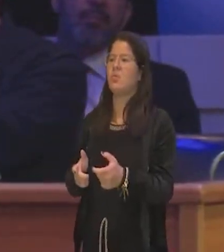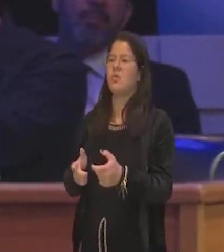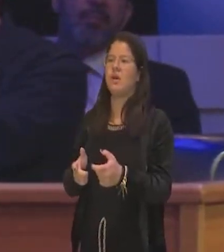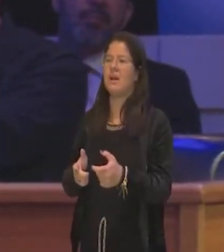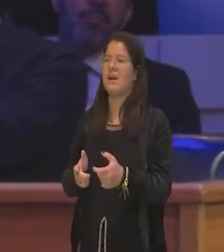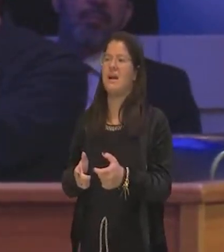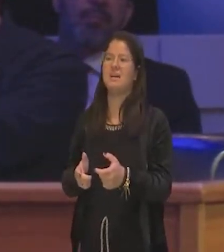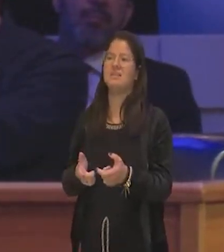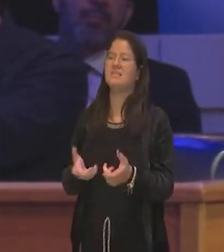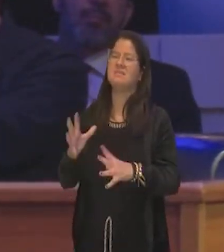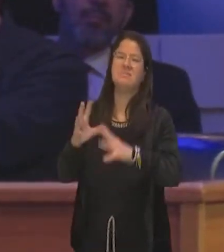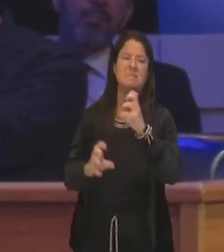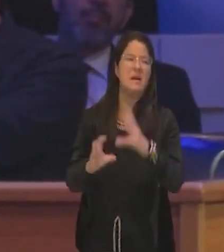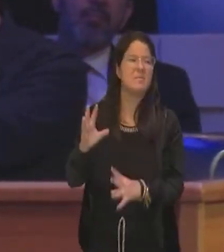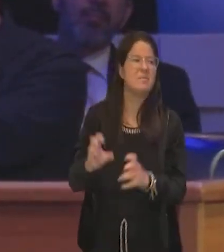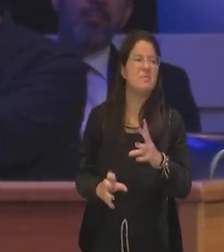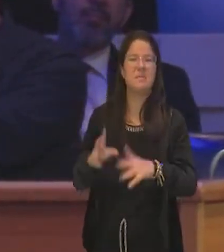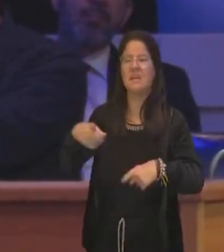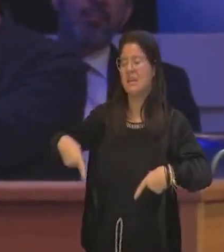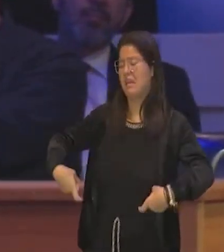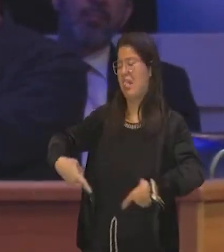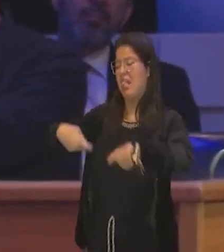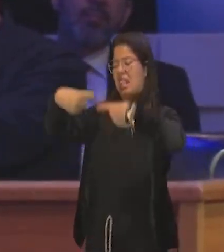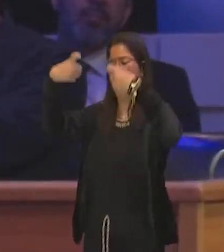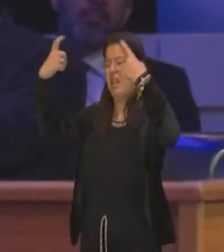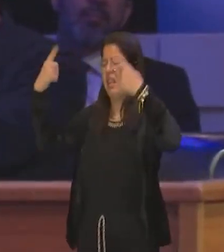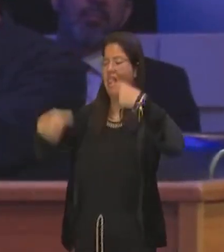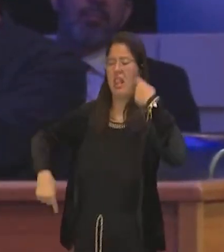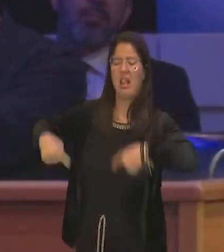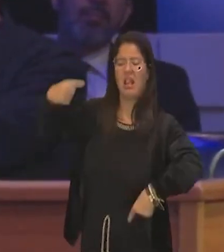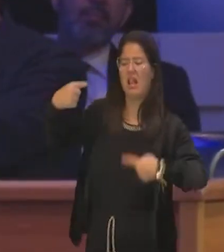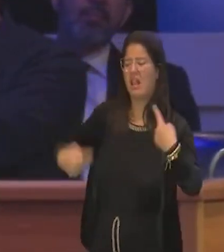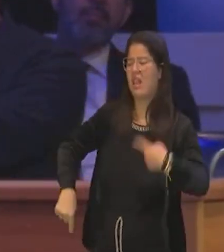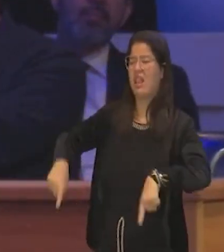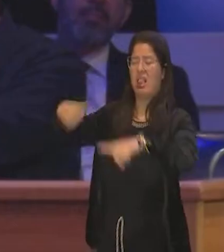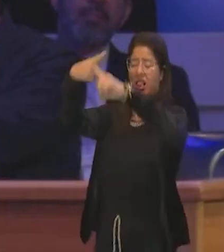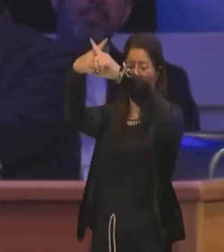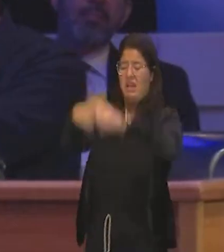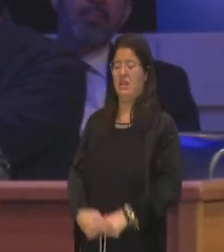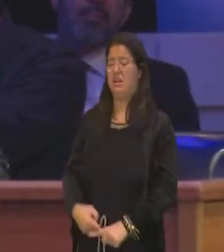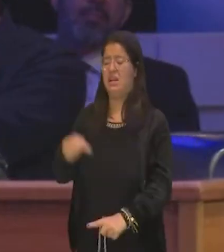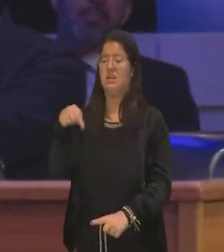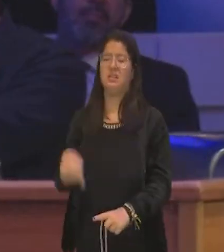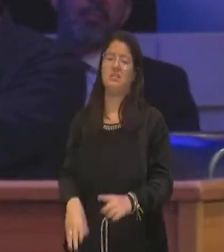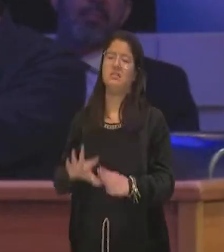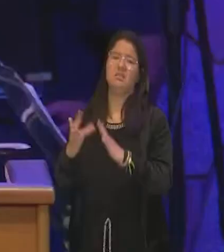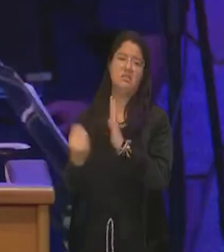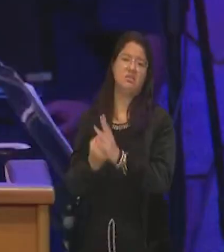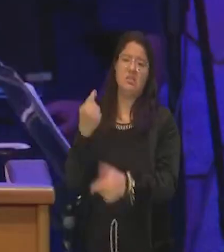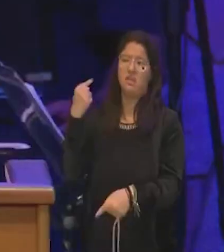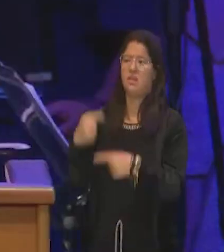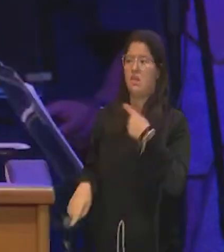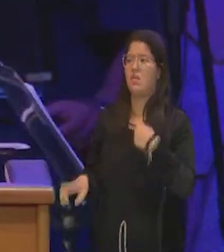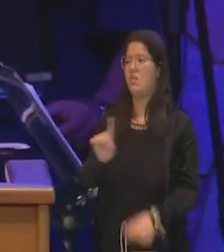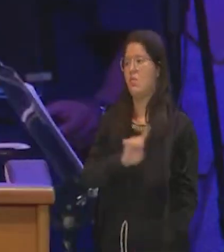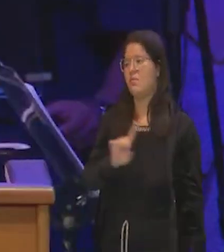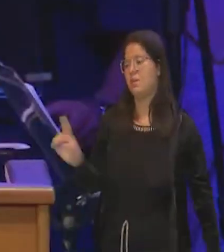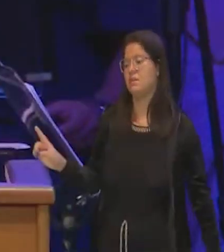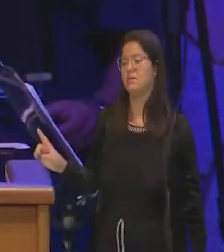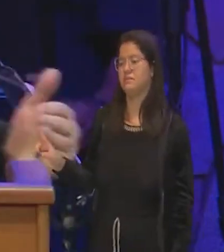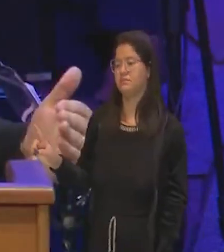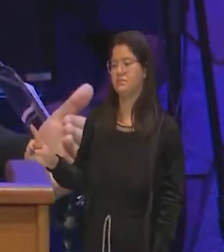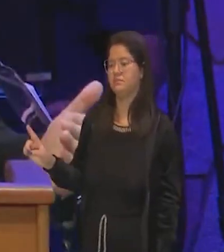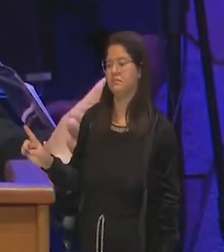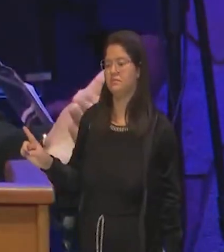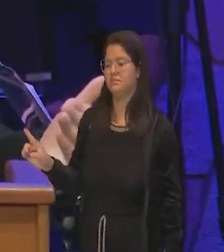motivo indevido, por uma guerra, por uma beligerância ou qualquer outro motivo, em que você saia pior daquele local que você